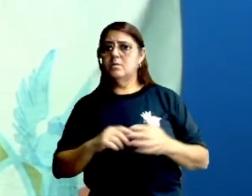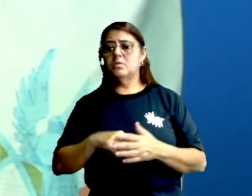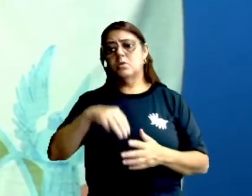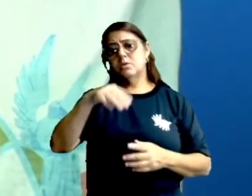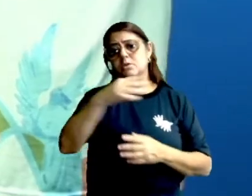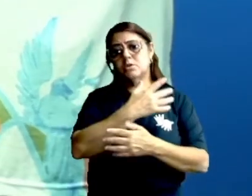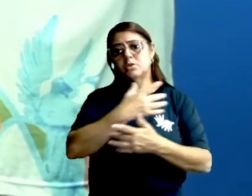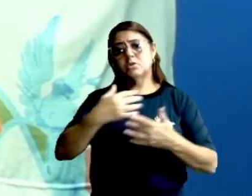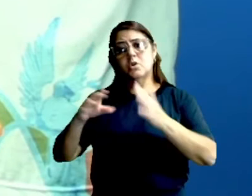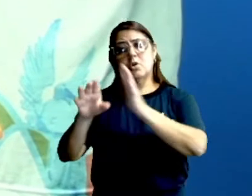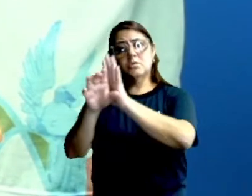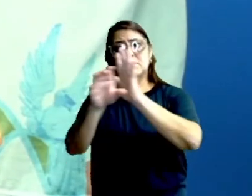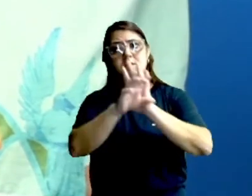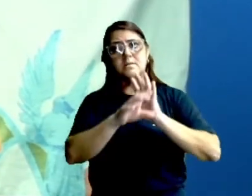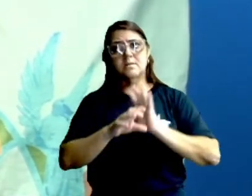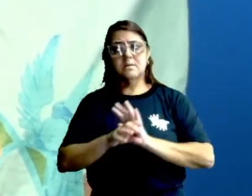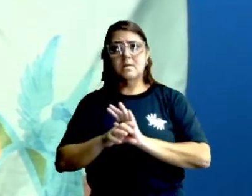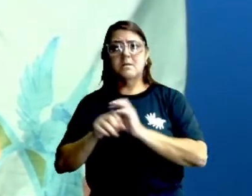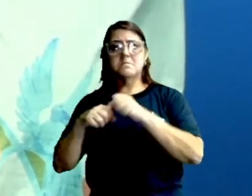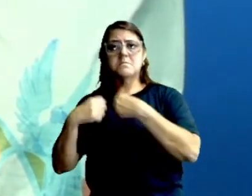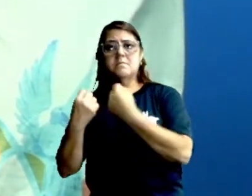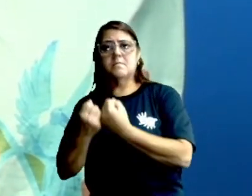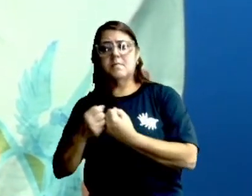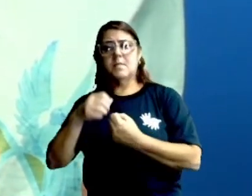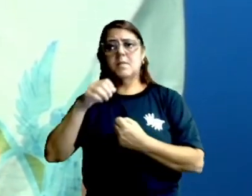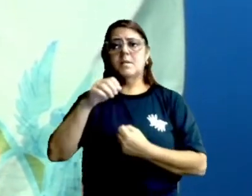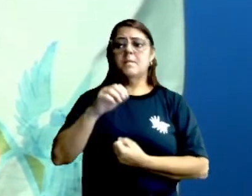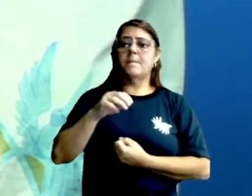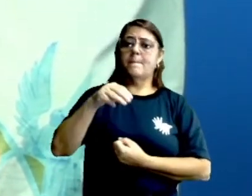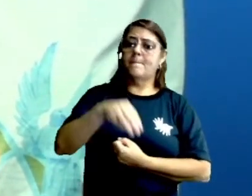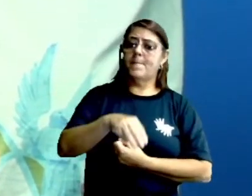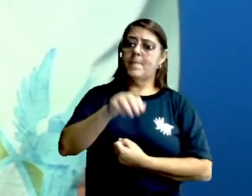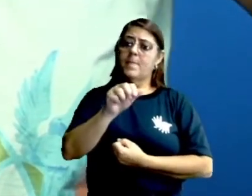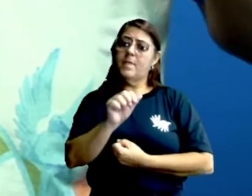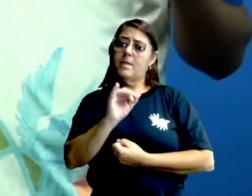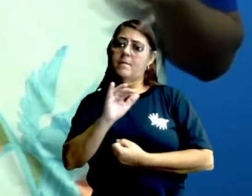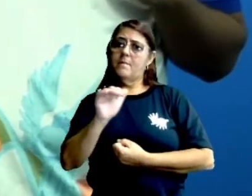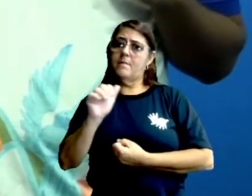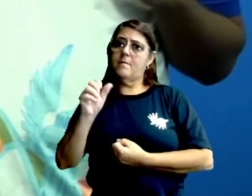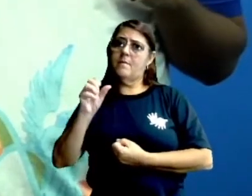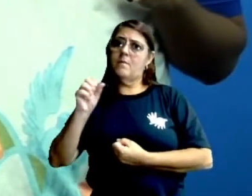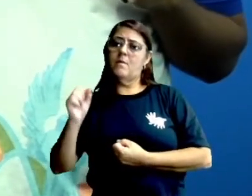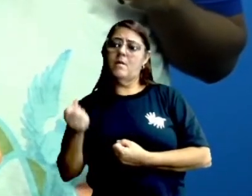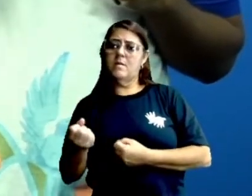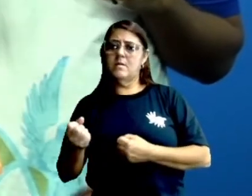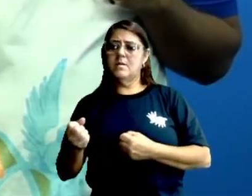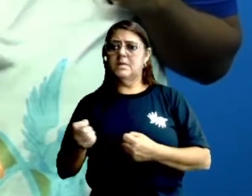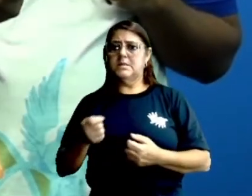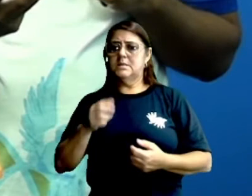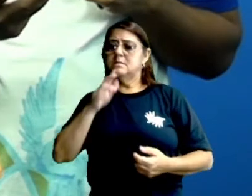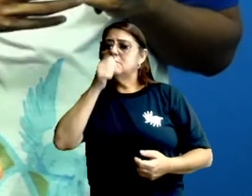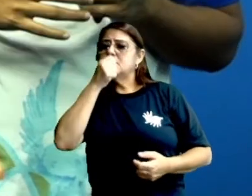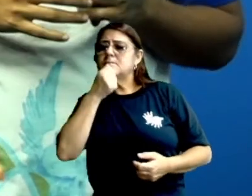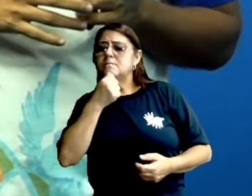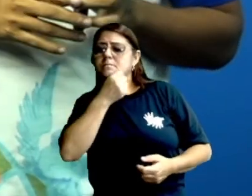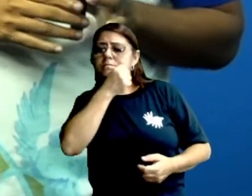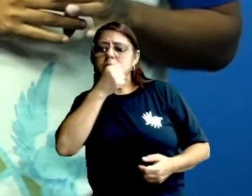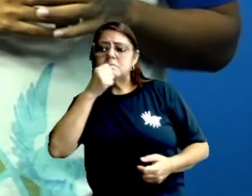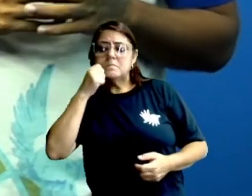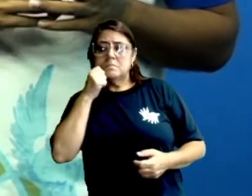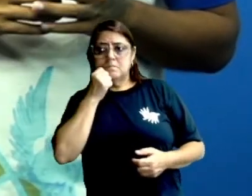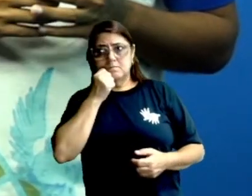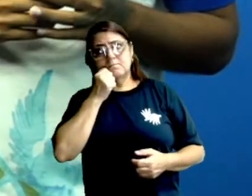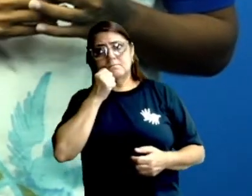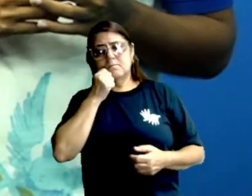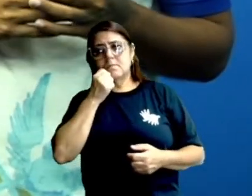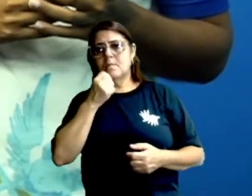né, nas sociedades incas, eram também dedicadas a um fator religioso, mas eles lá faziam sacrifícios, né? Por